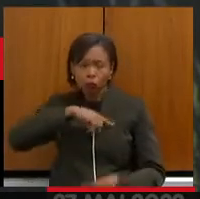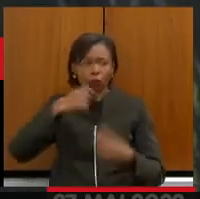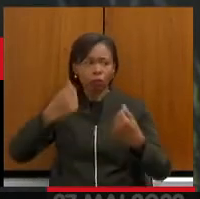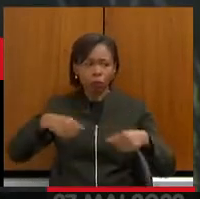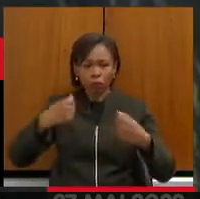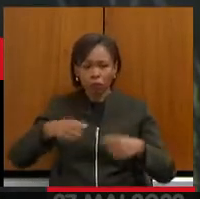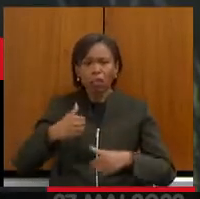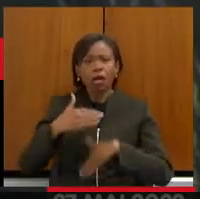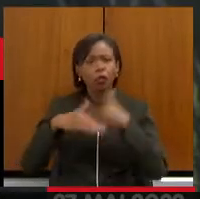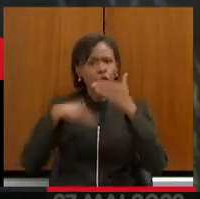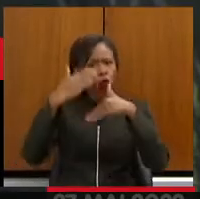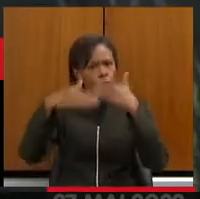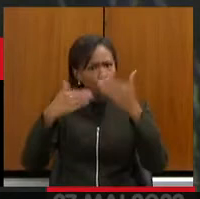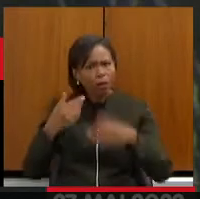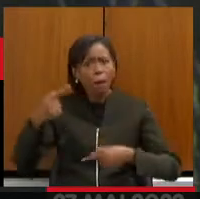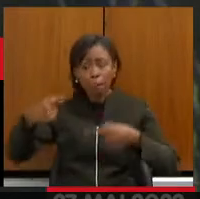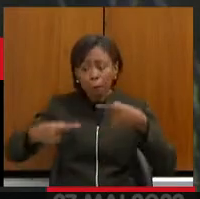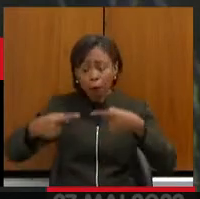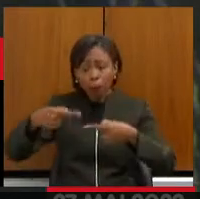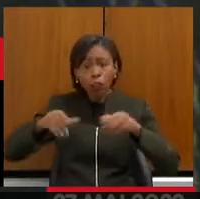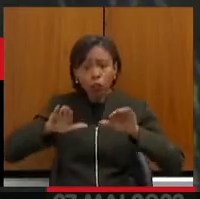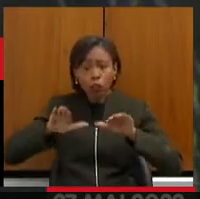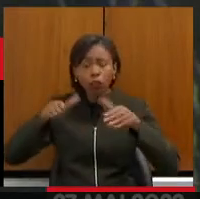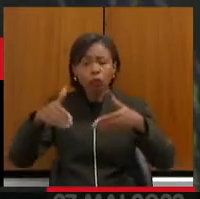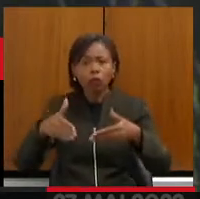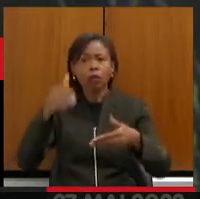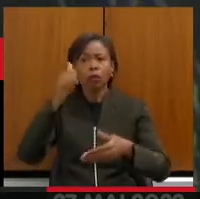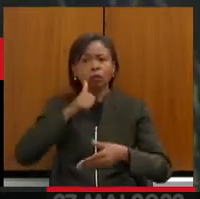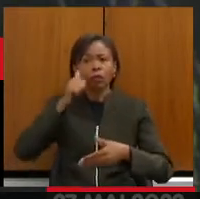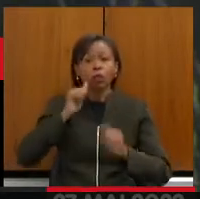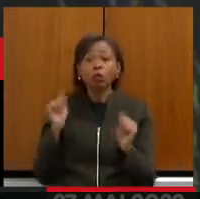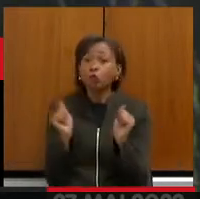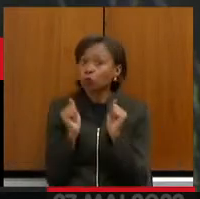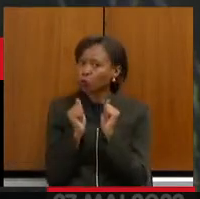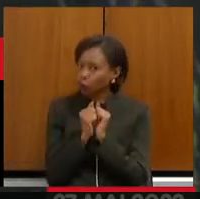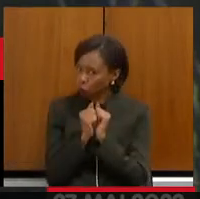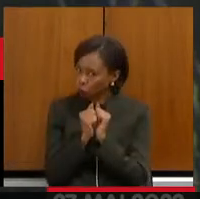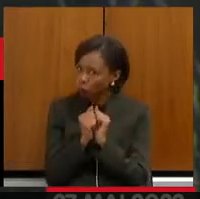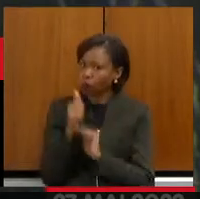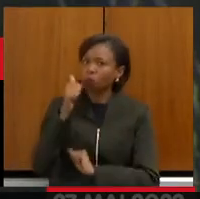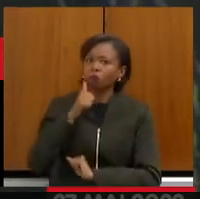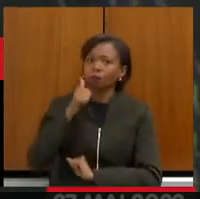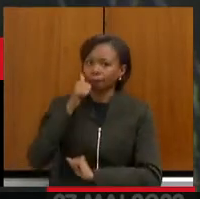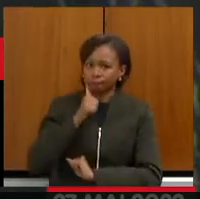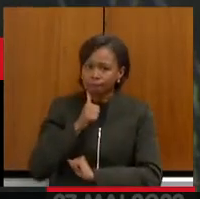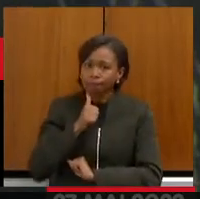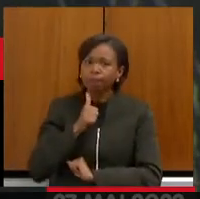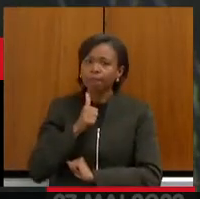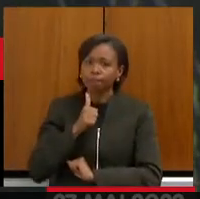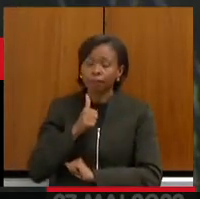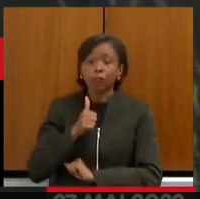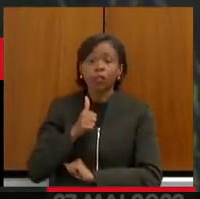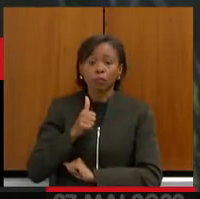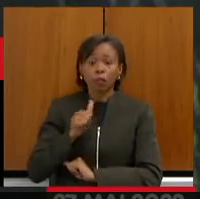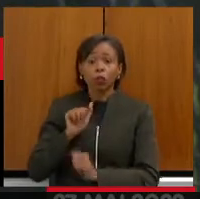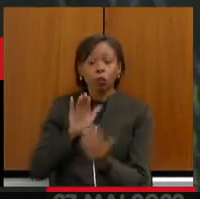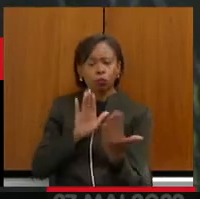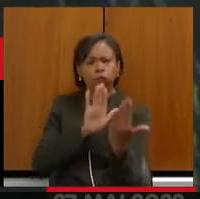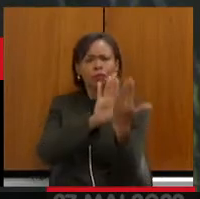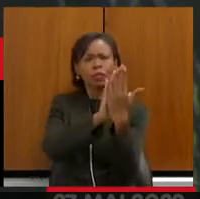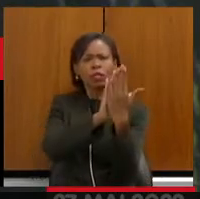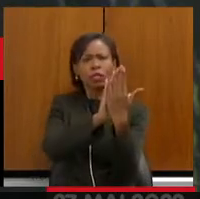as políticas para as mulheres com as mulheres na presença dessas